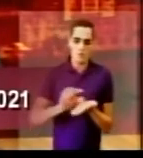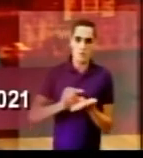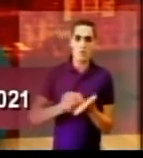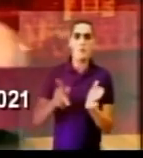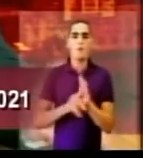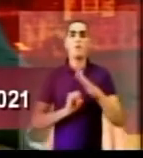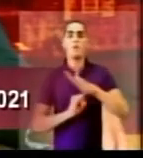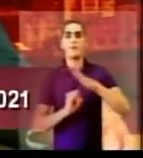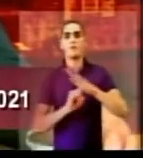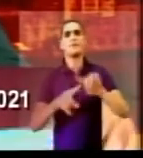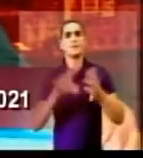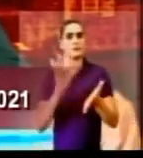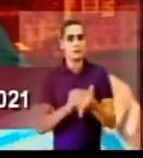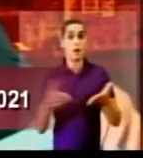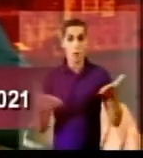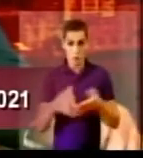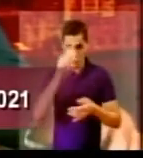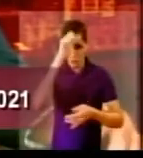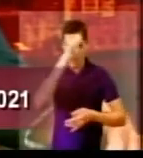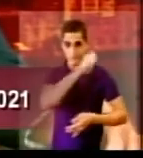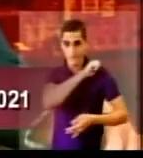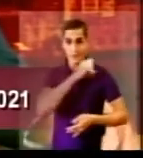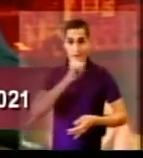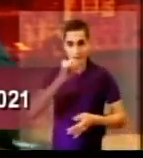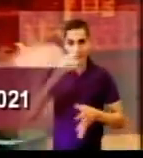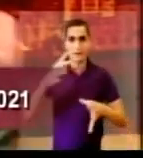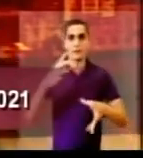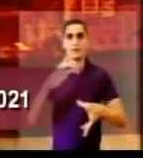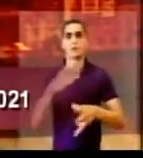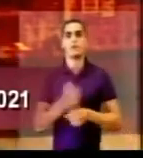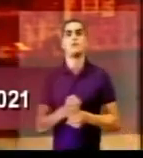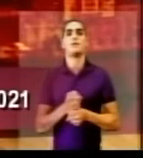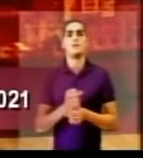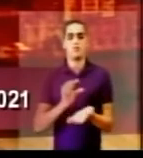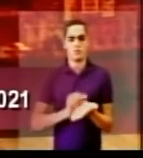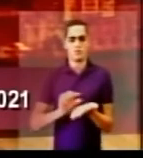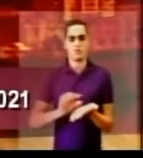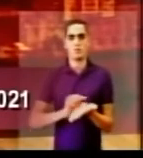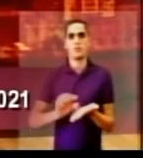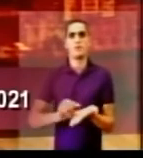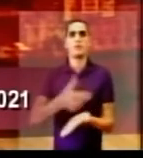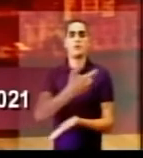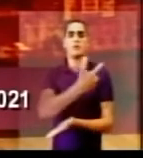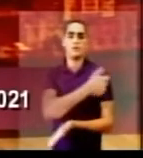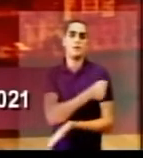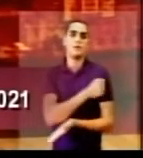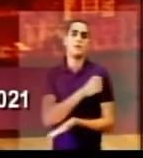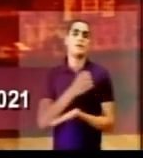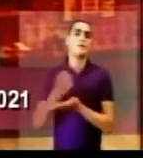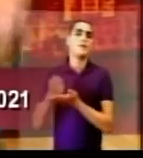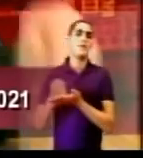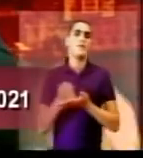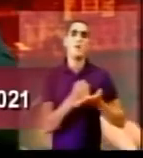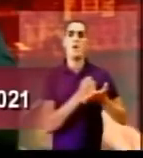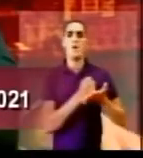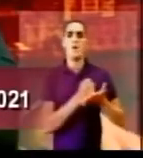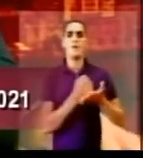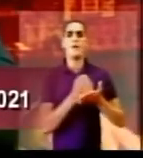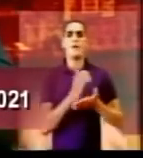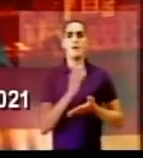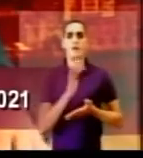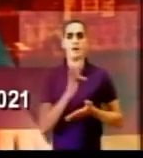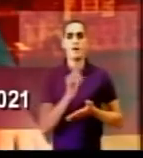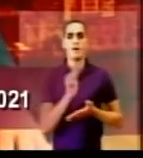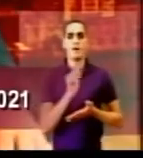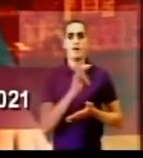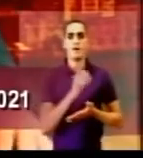hoje, São José do Rio Preto, se nós somarmos as doses que vieram lá para o Complexo Funfarms,